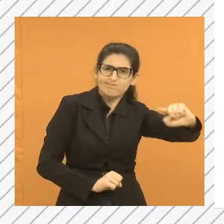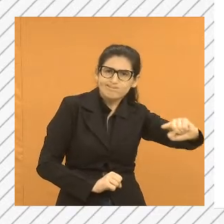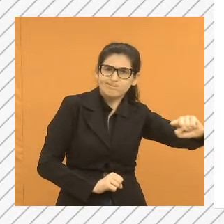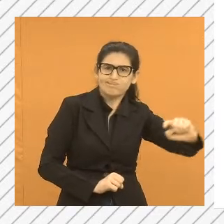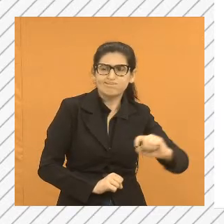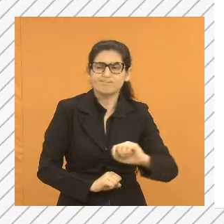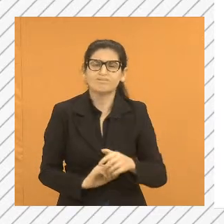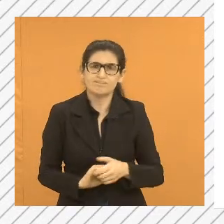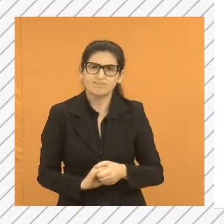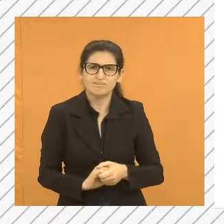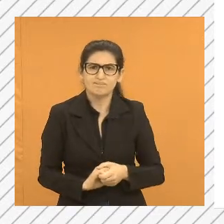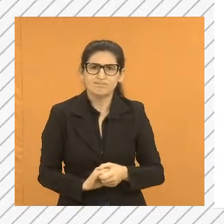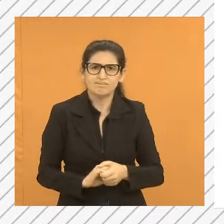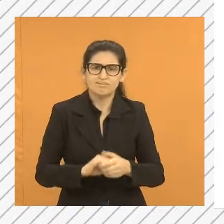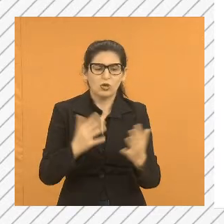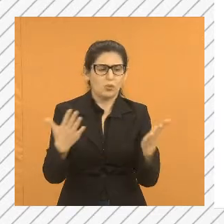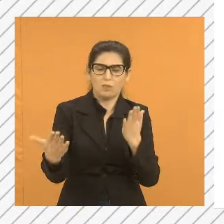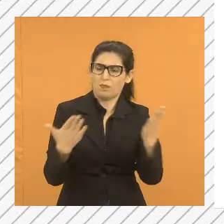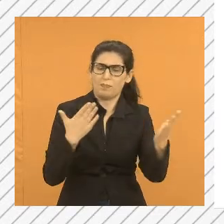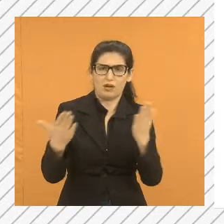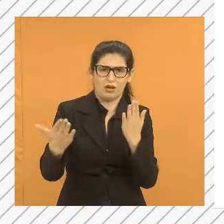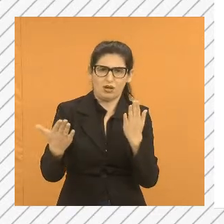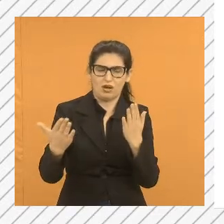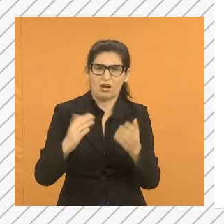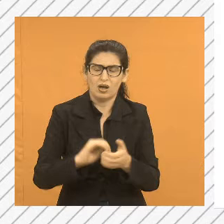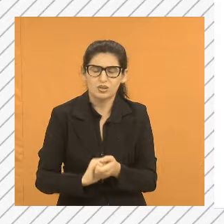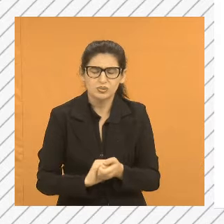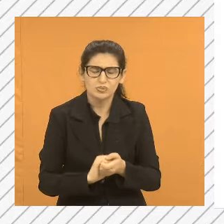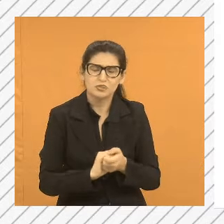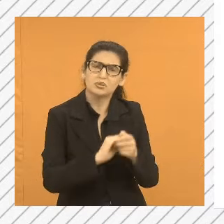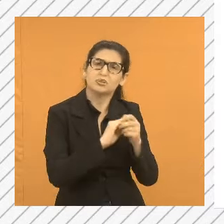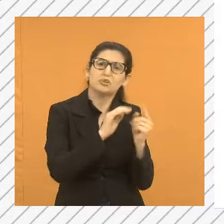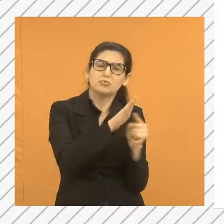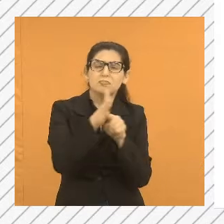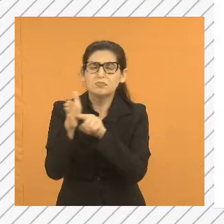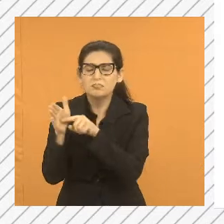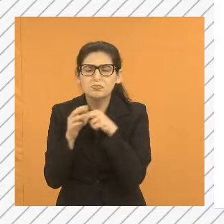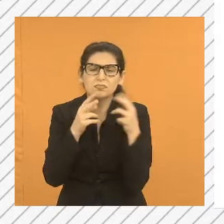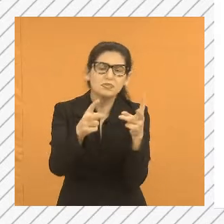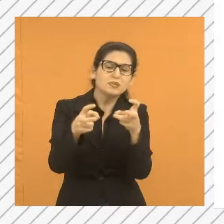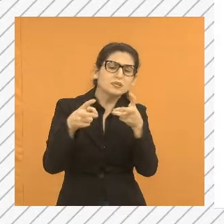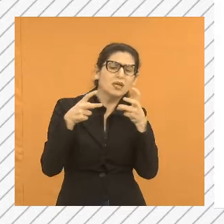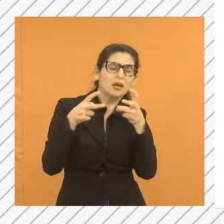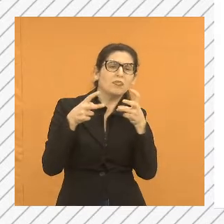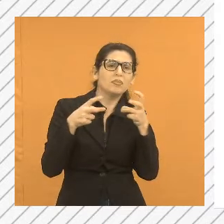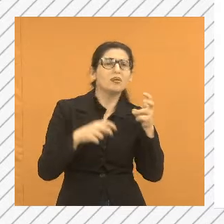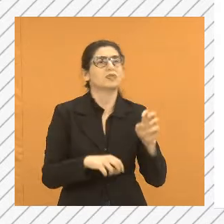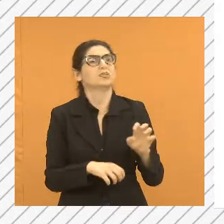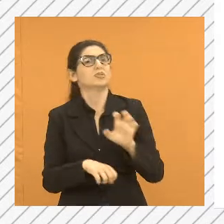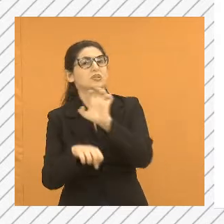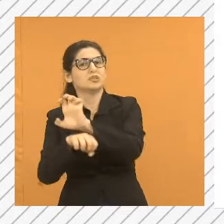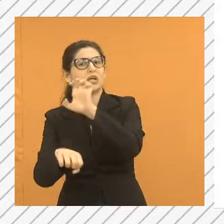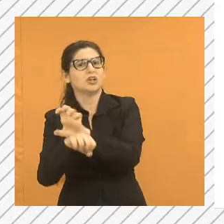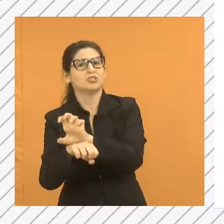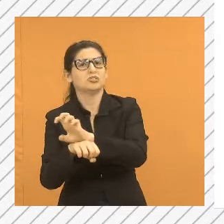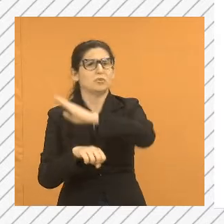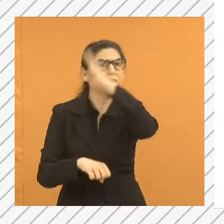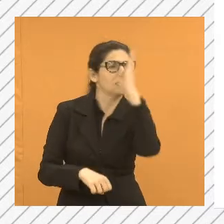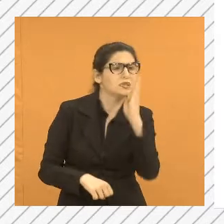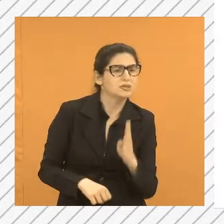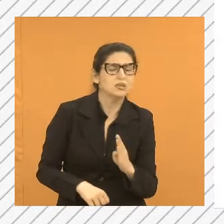com destaque para o incremento que vem se observando em vários estados brasileiros da